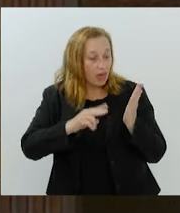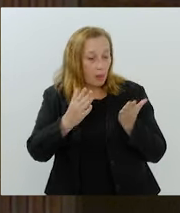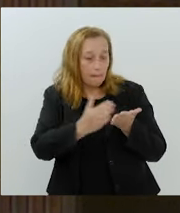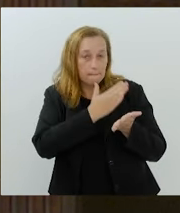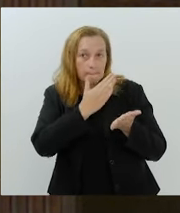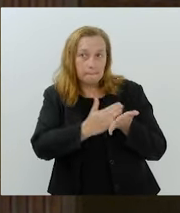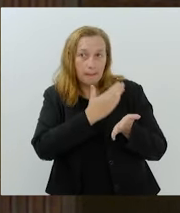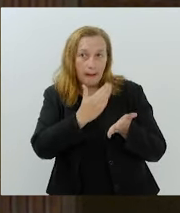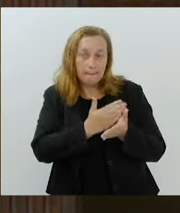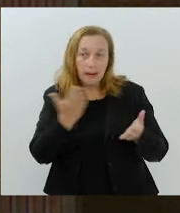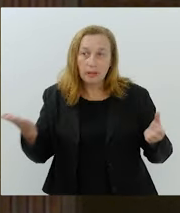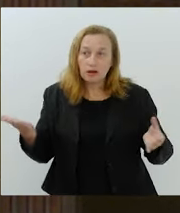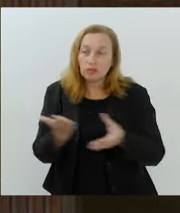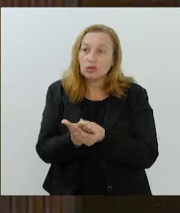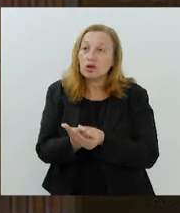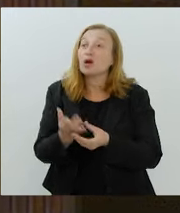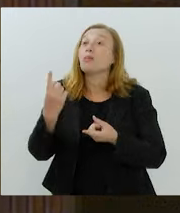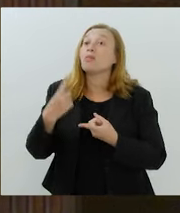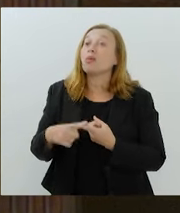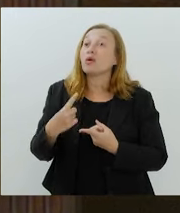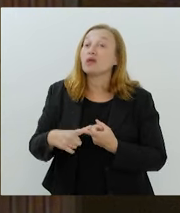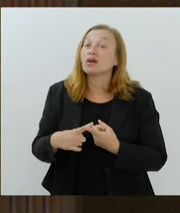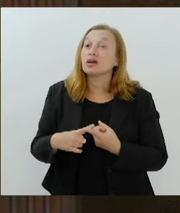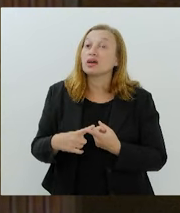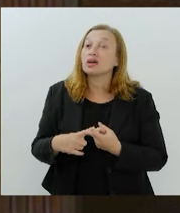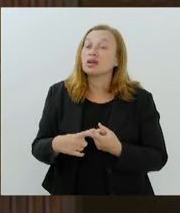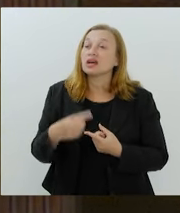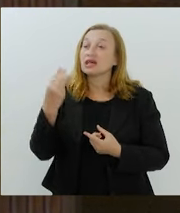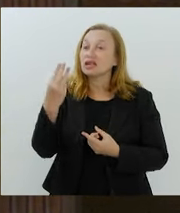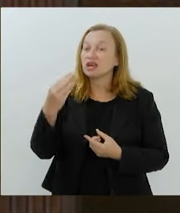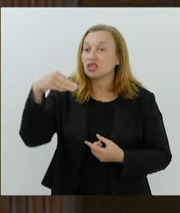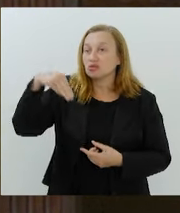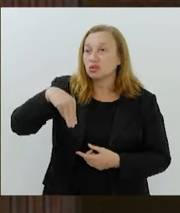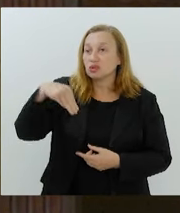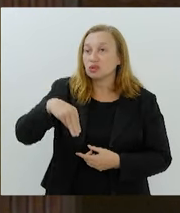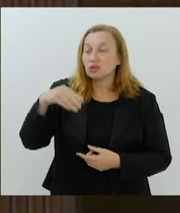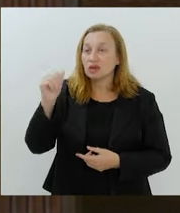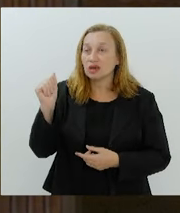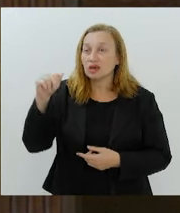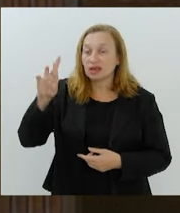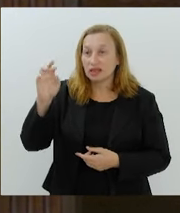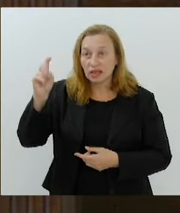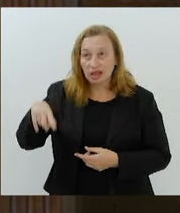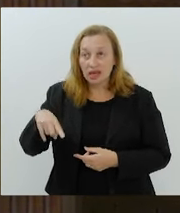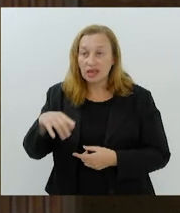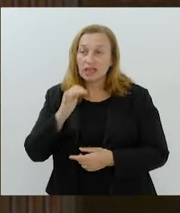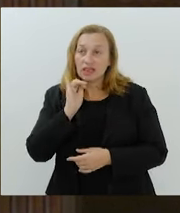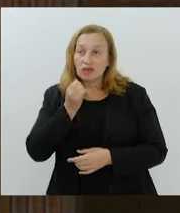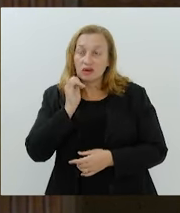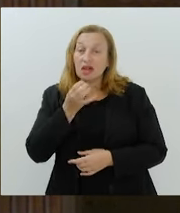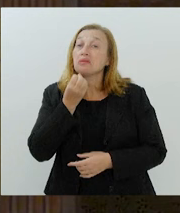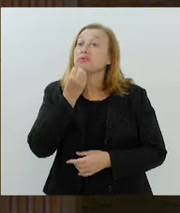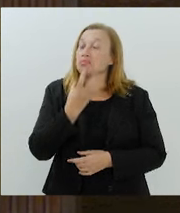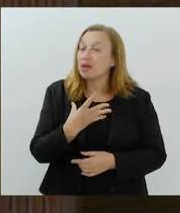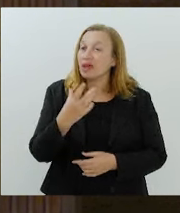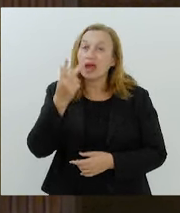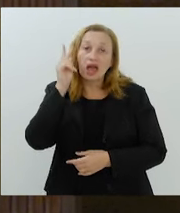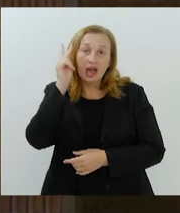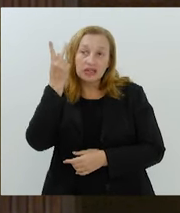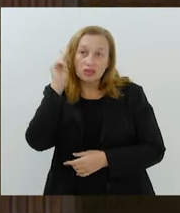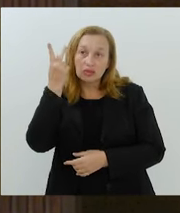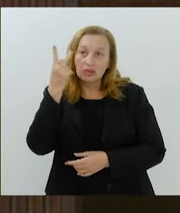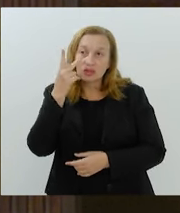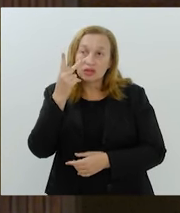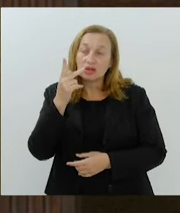do processo porque, em 3 minutos, o André tinha contado tão bem aquela história que